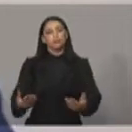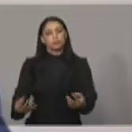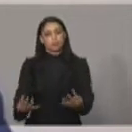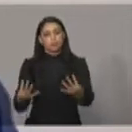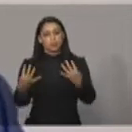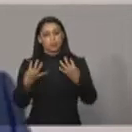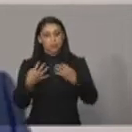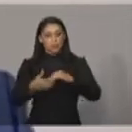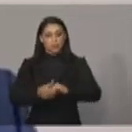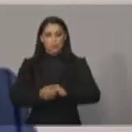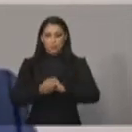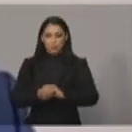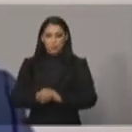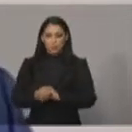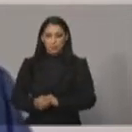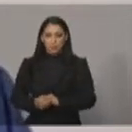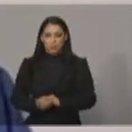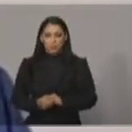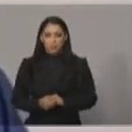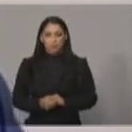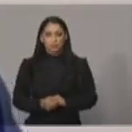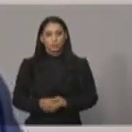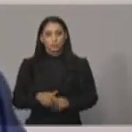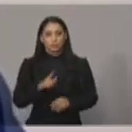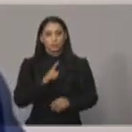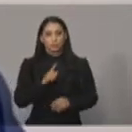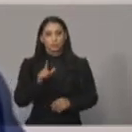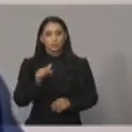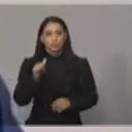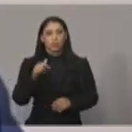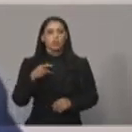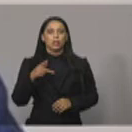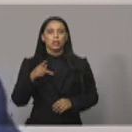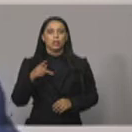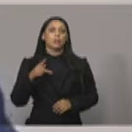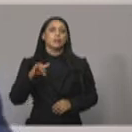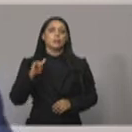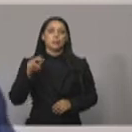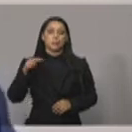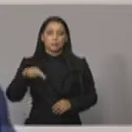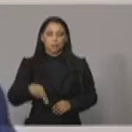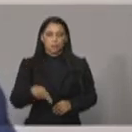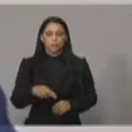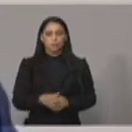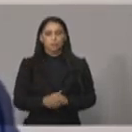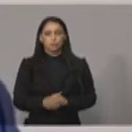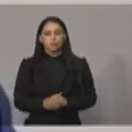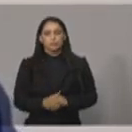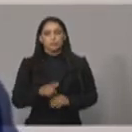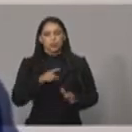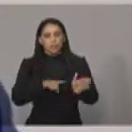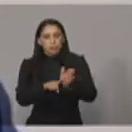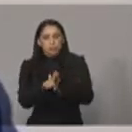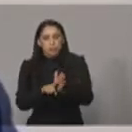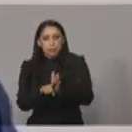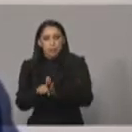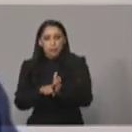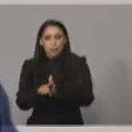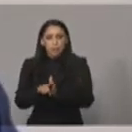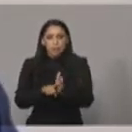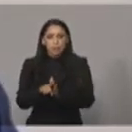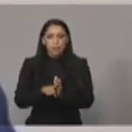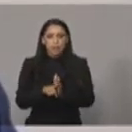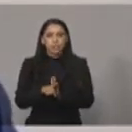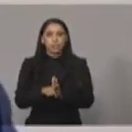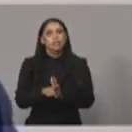meus cumprimentos. Falo em nome do Laboratório de Políticas Públicas Internet, o LAPIM, Centro de Pesquisa e Incidência em Governança de